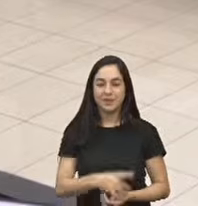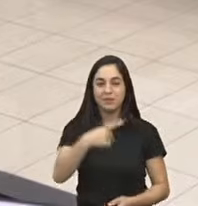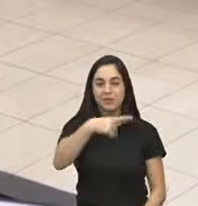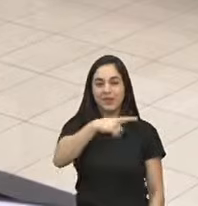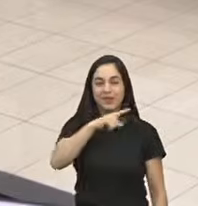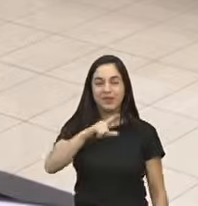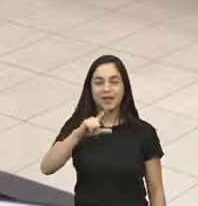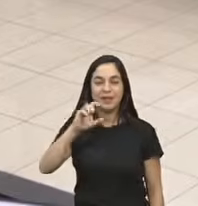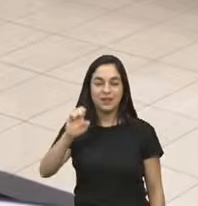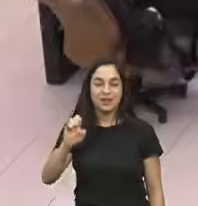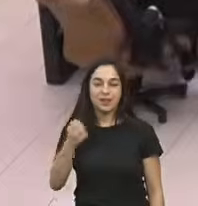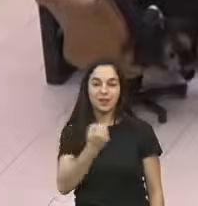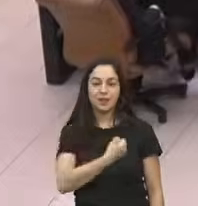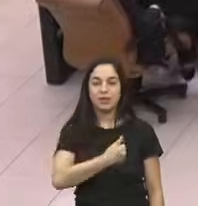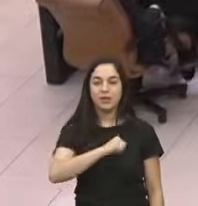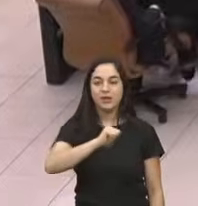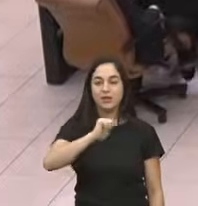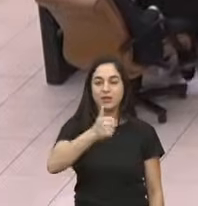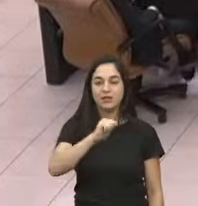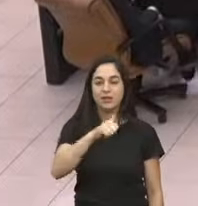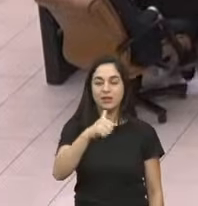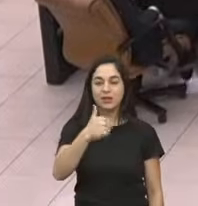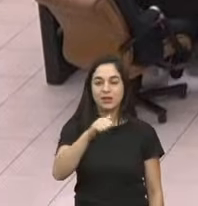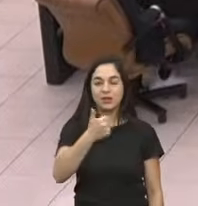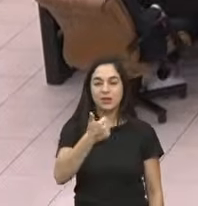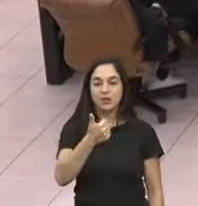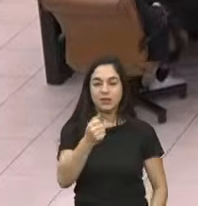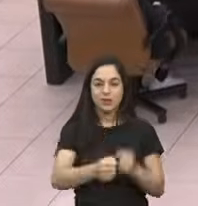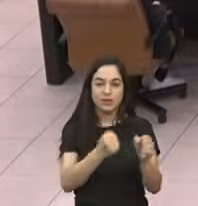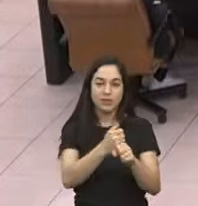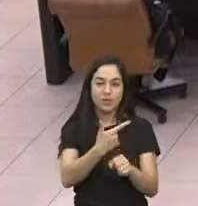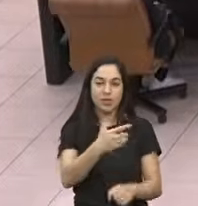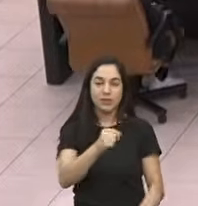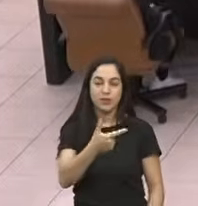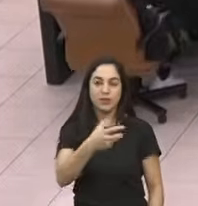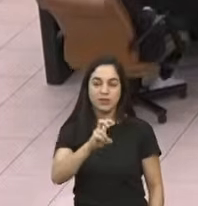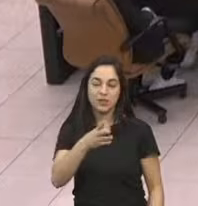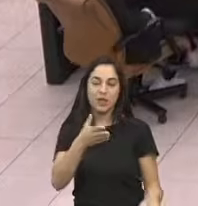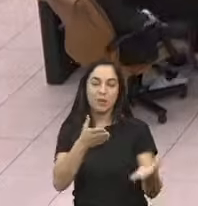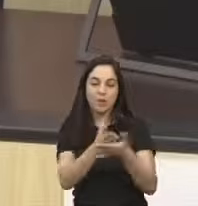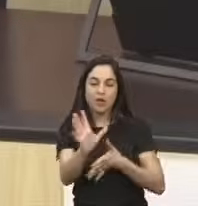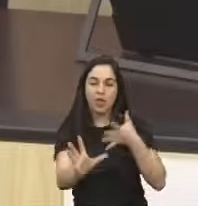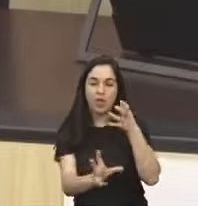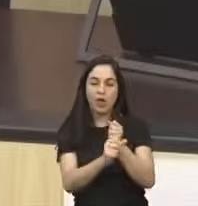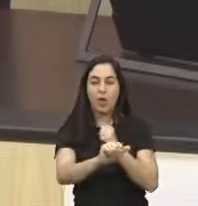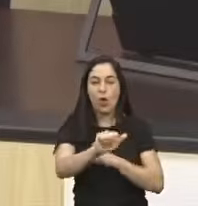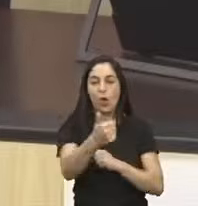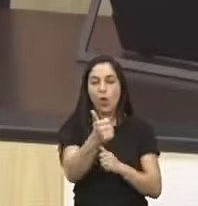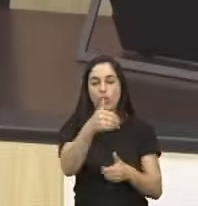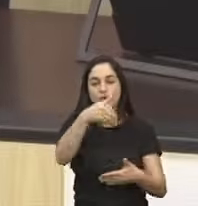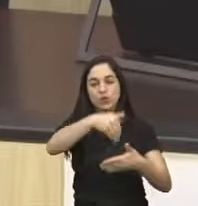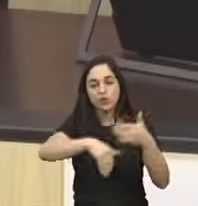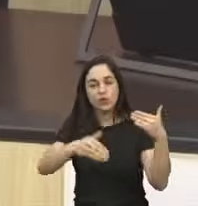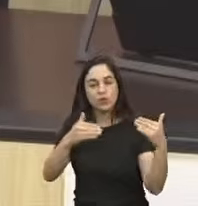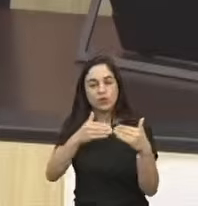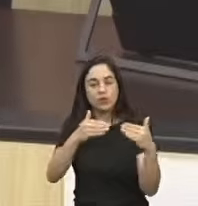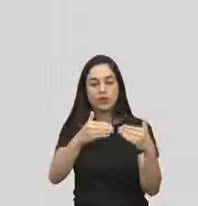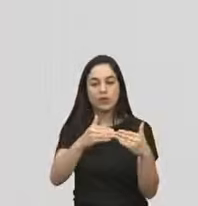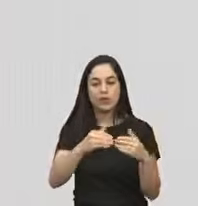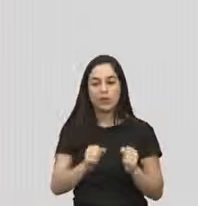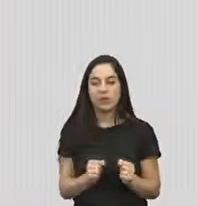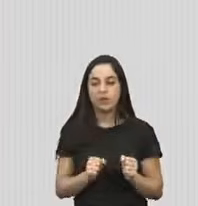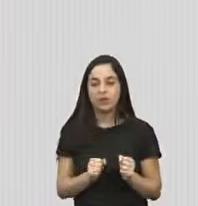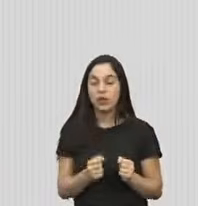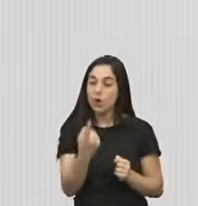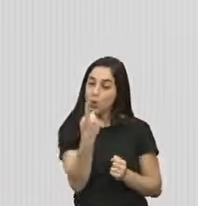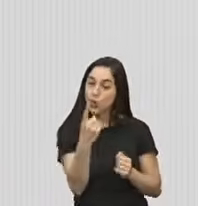PLE 111 de 2025 foi aprovado com 11 votos favoráveis